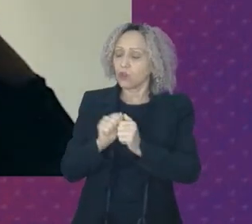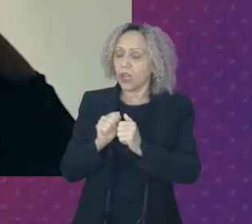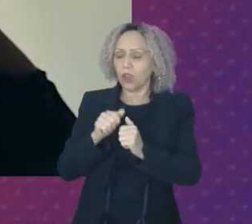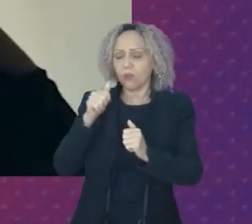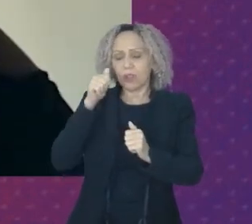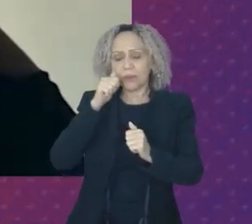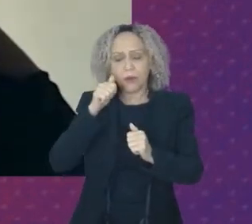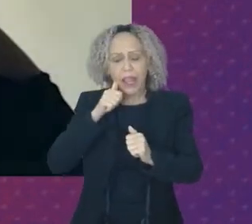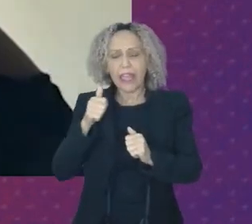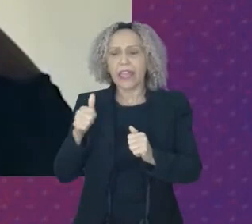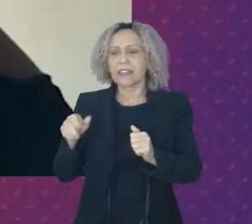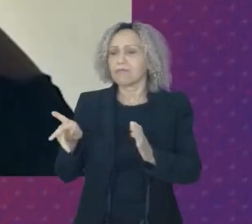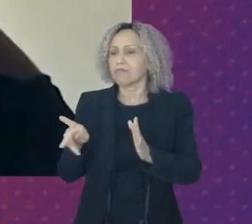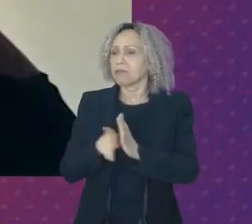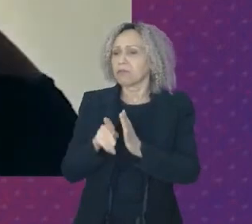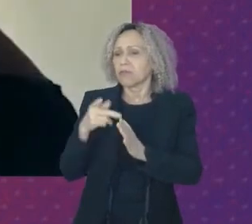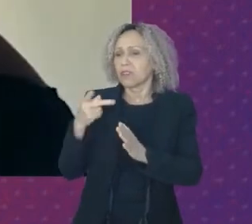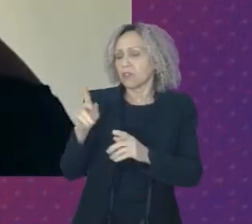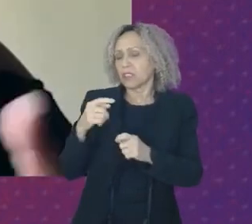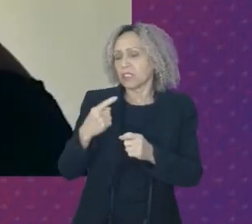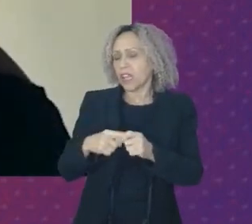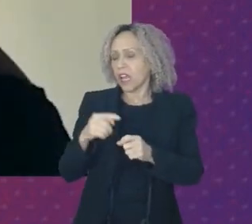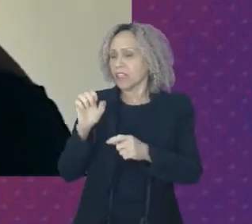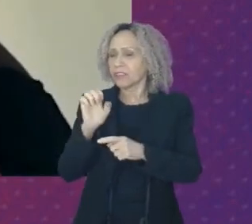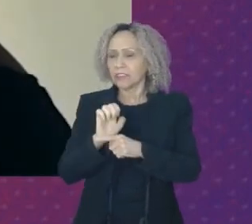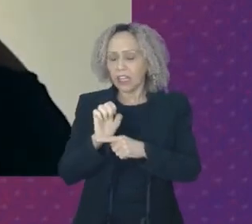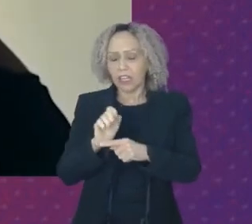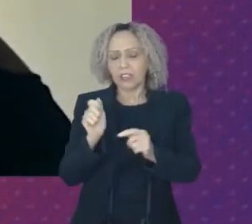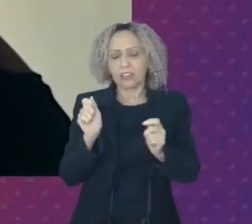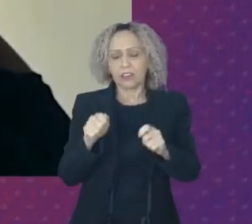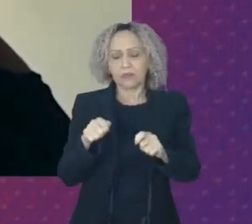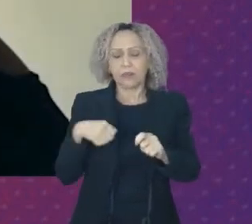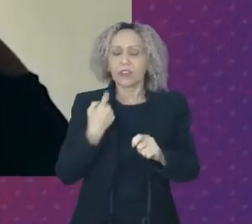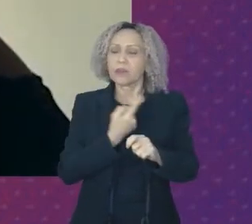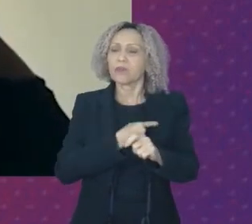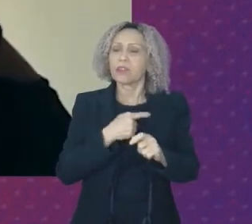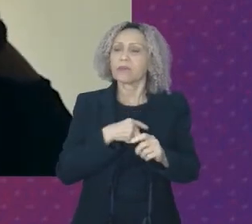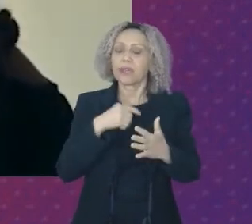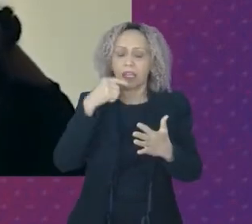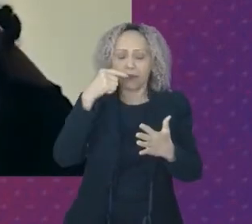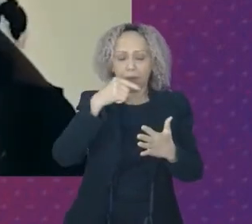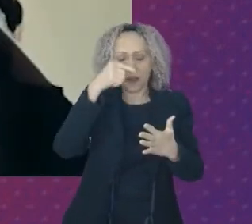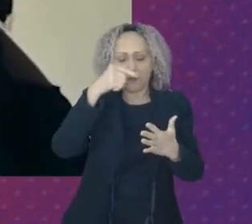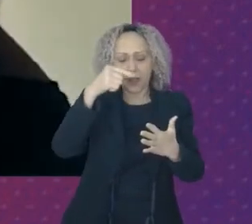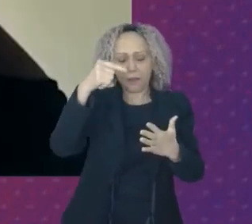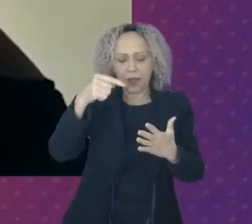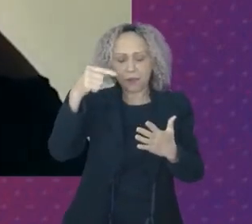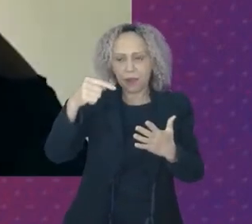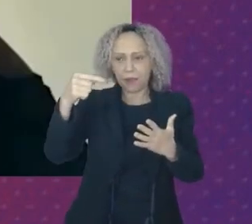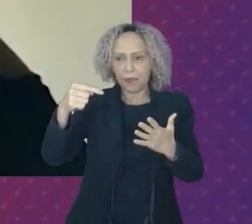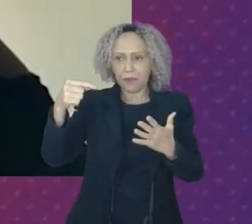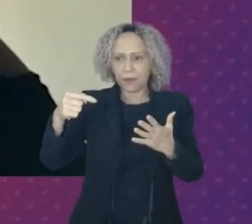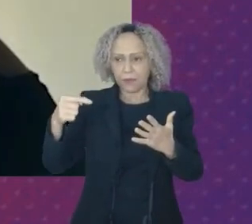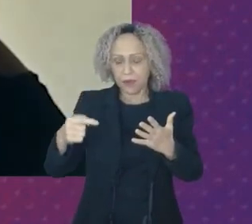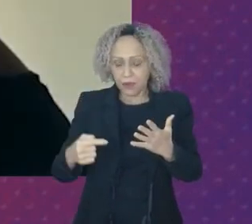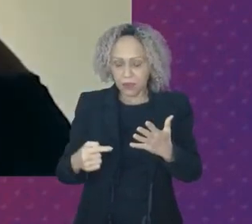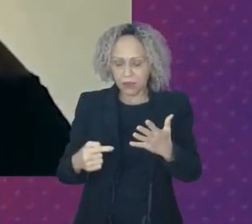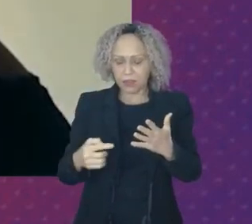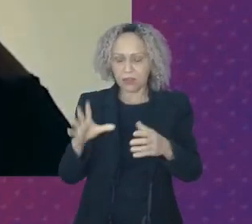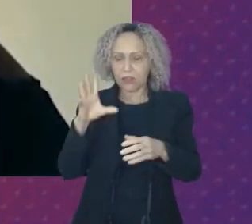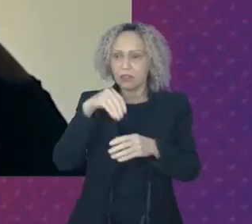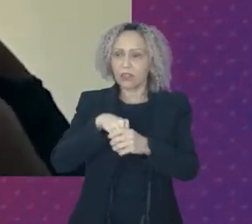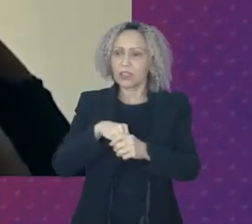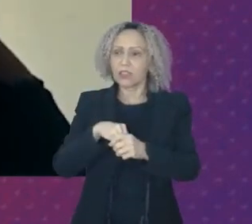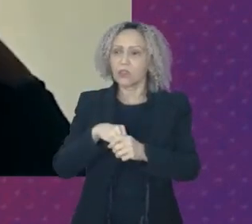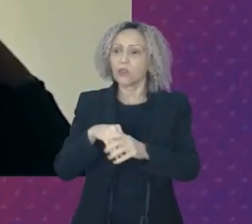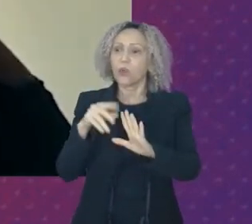estados. Nós podemos pegar esse pacote, dividi-lo e poder tratar de cada uma das leis que foram aprovadas dentro desse pacote. Nós